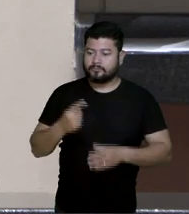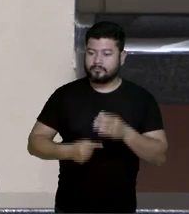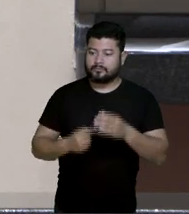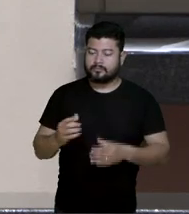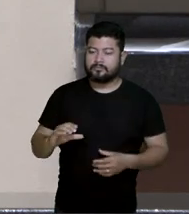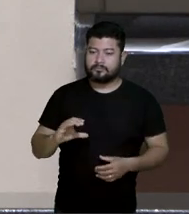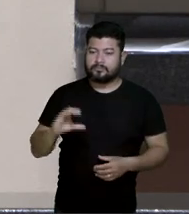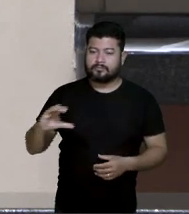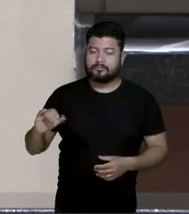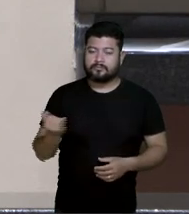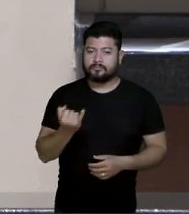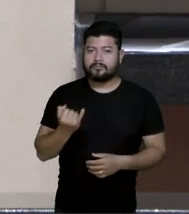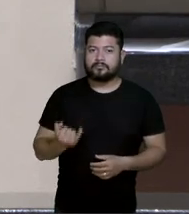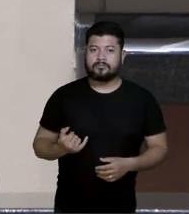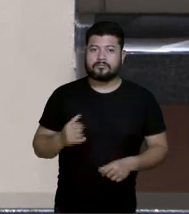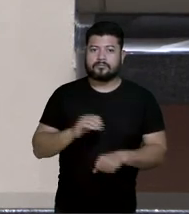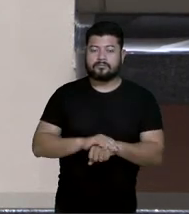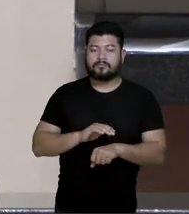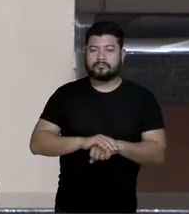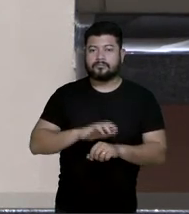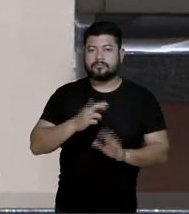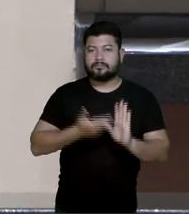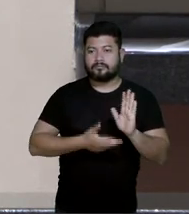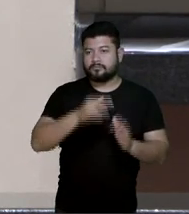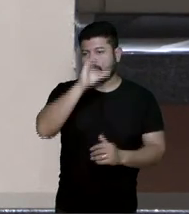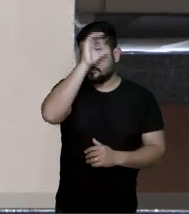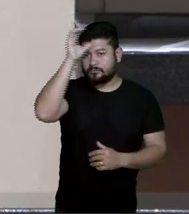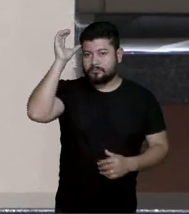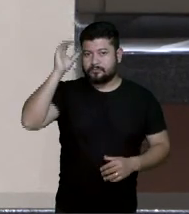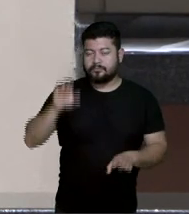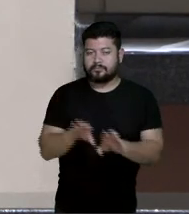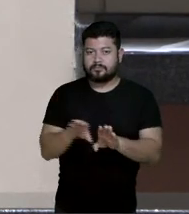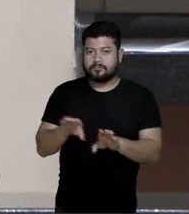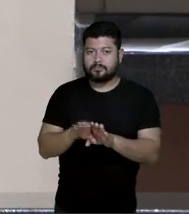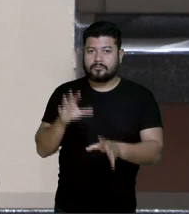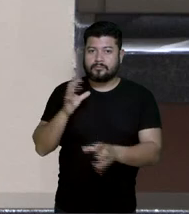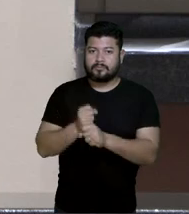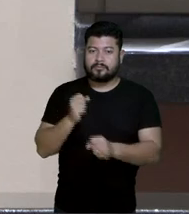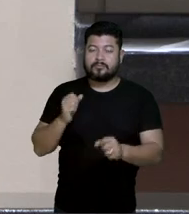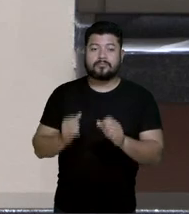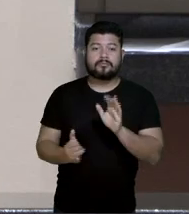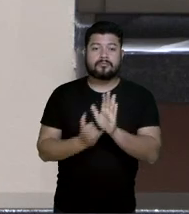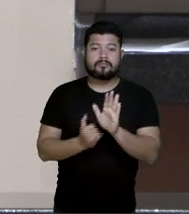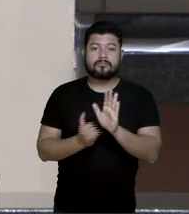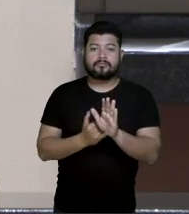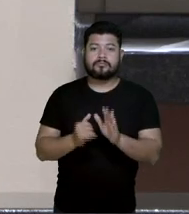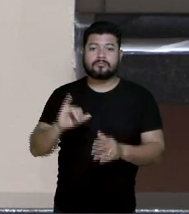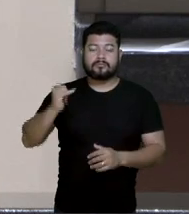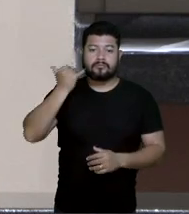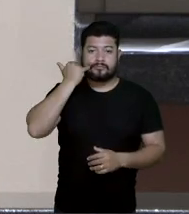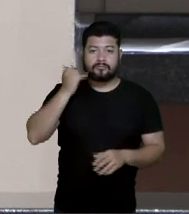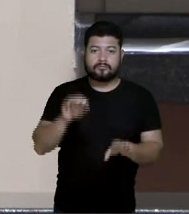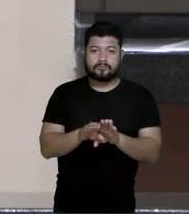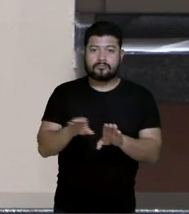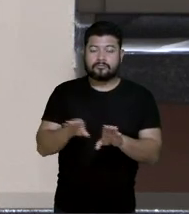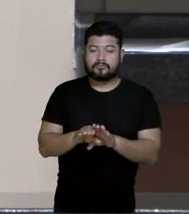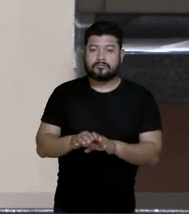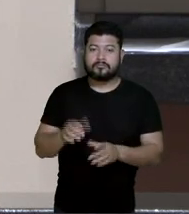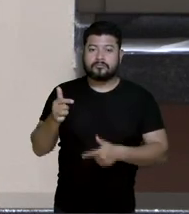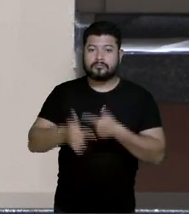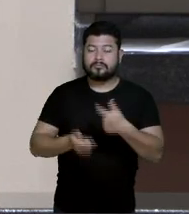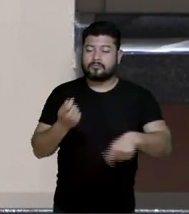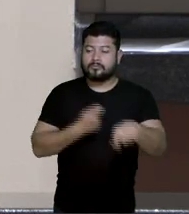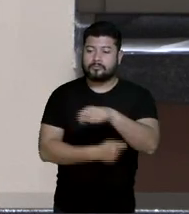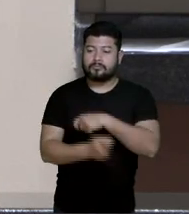Constituição e Justiça, relator deputado Camilo Martins, Comissão de Finanças e Tributação, relator deputado Gessé Lopes, Comissão de Trabalho, Administração e Serviço Público,